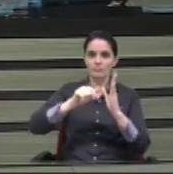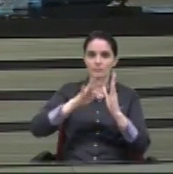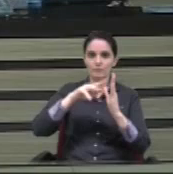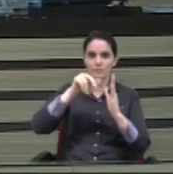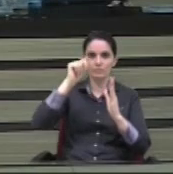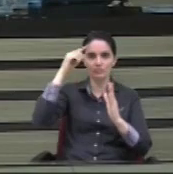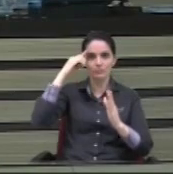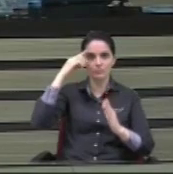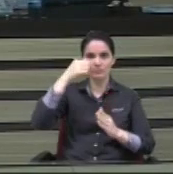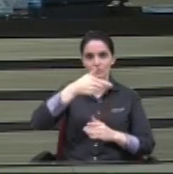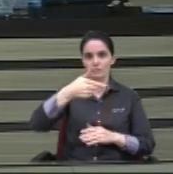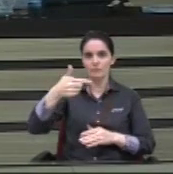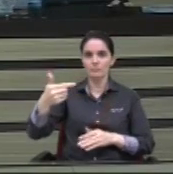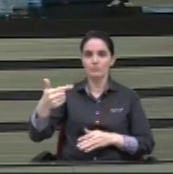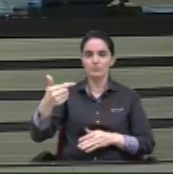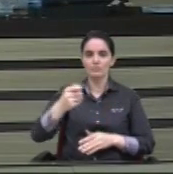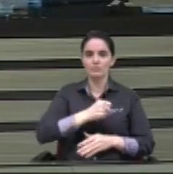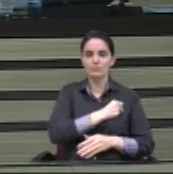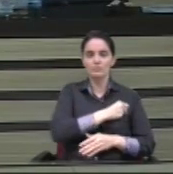dia